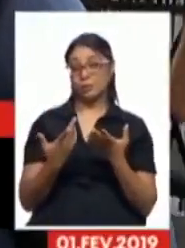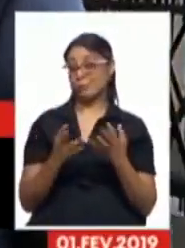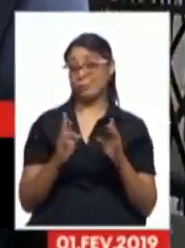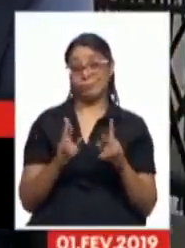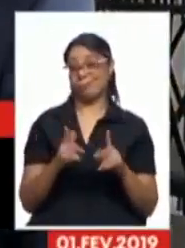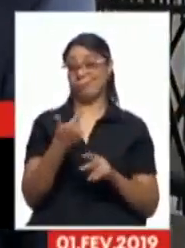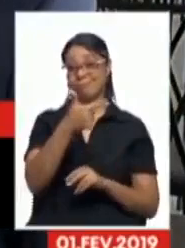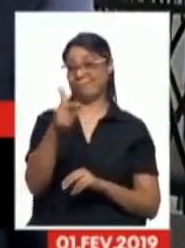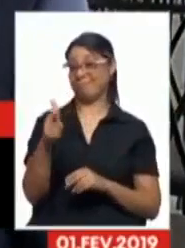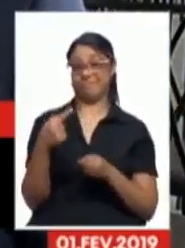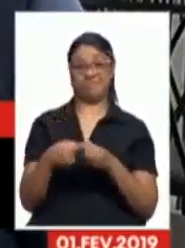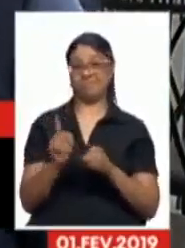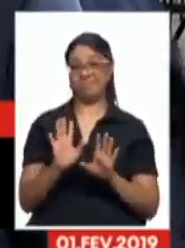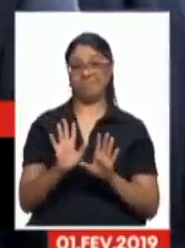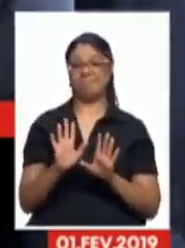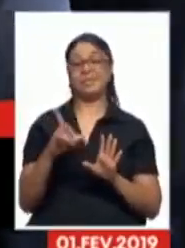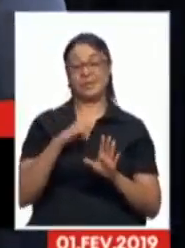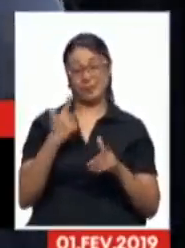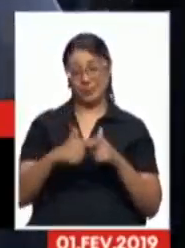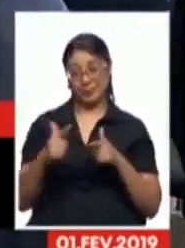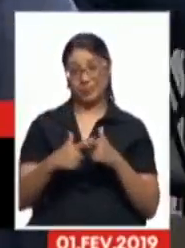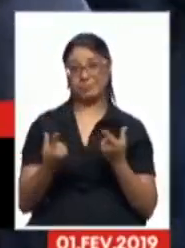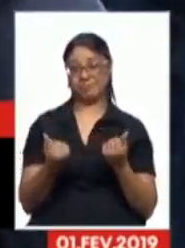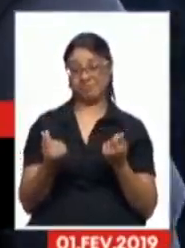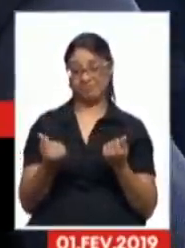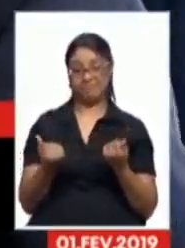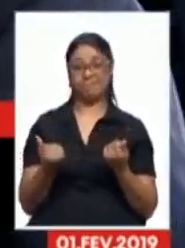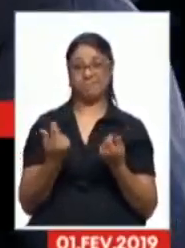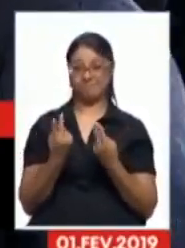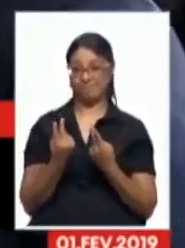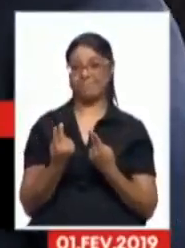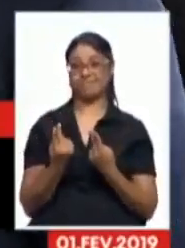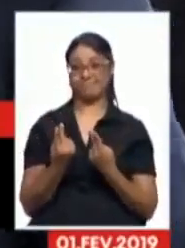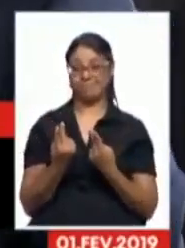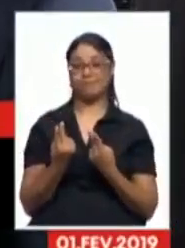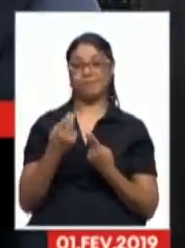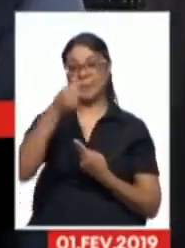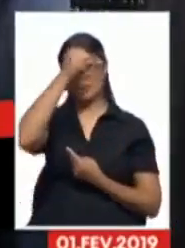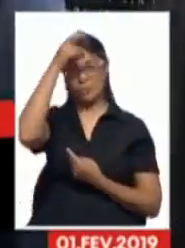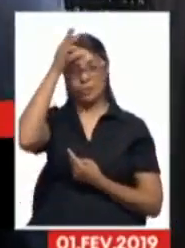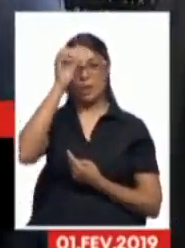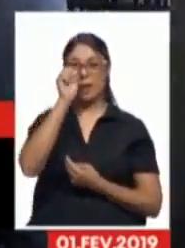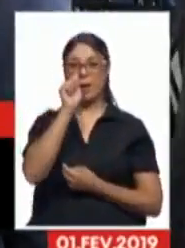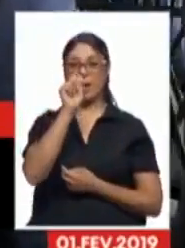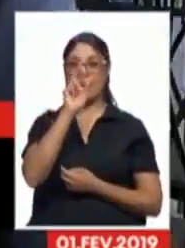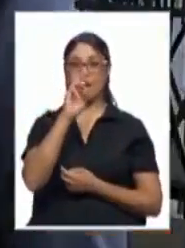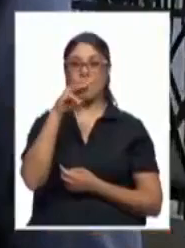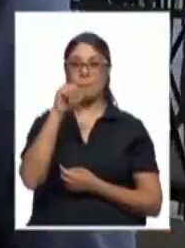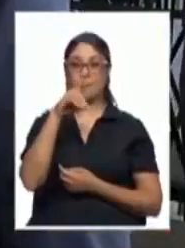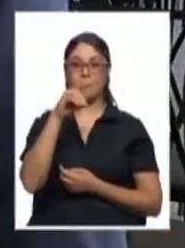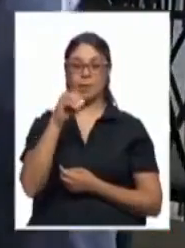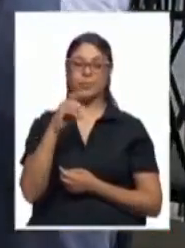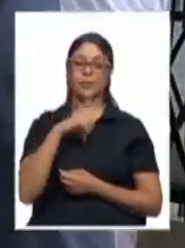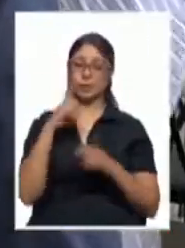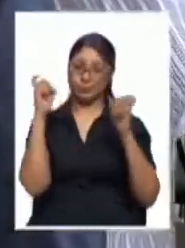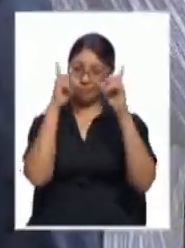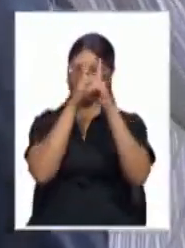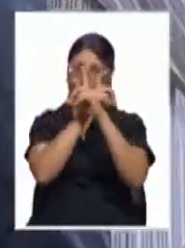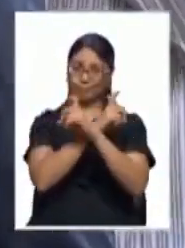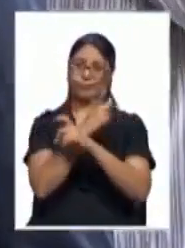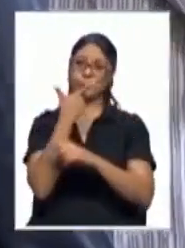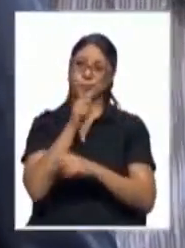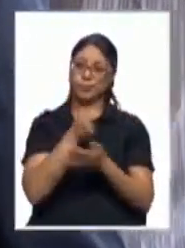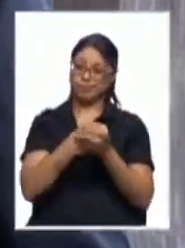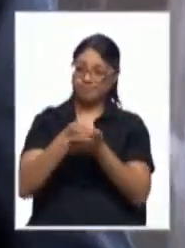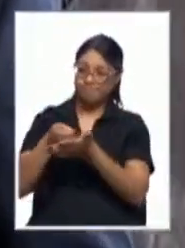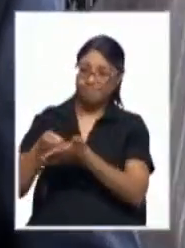municípios mineiros. Estamos com problemas financeiros. O prefeito Armando Greco tem dificuldades, né, para fechar a folha de